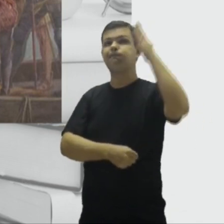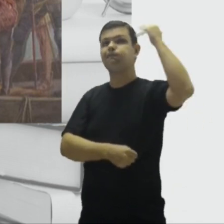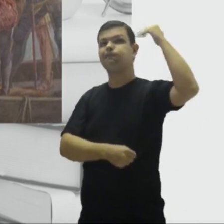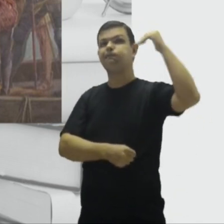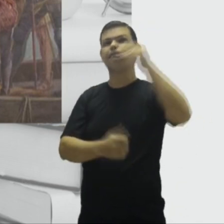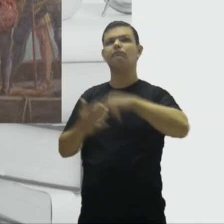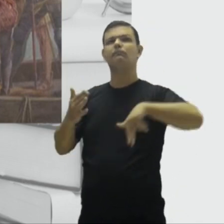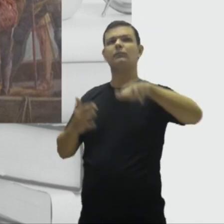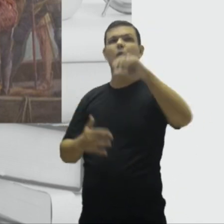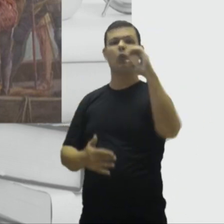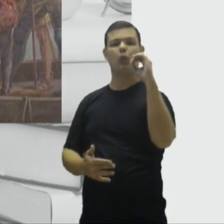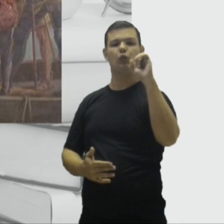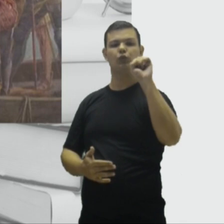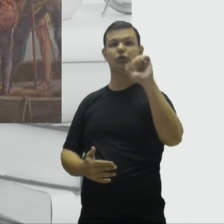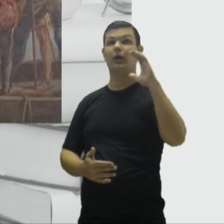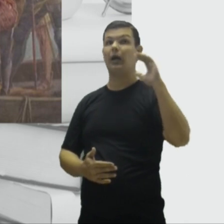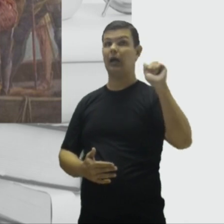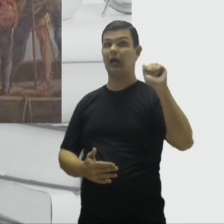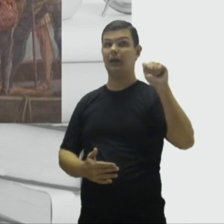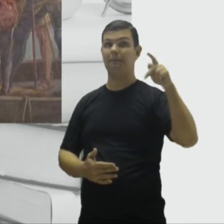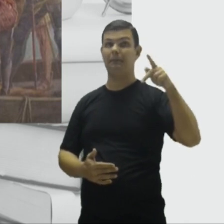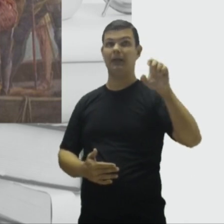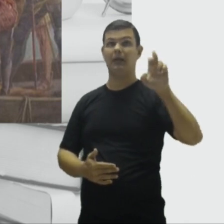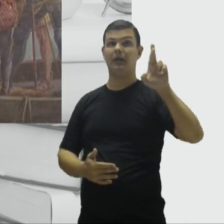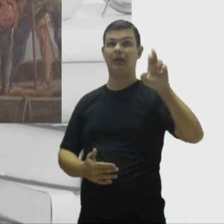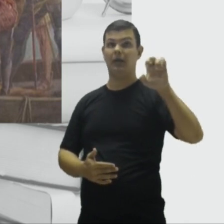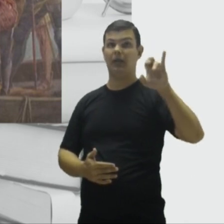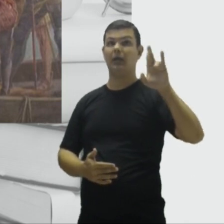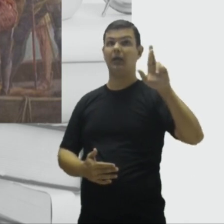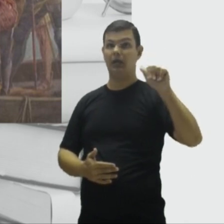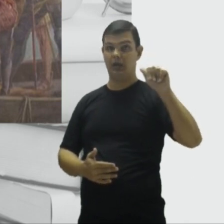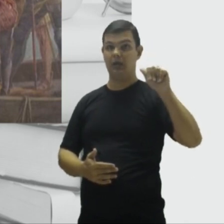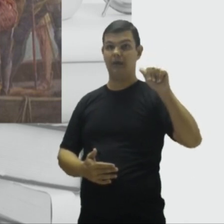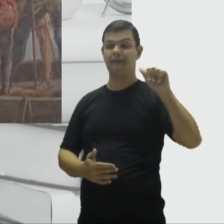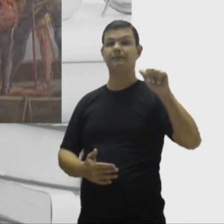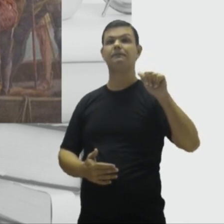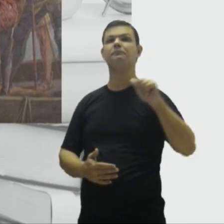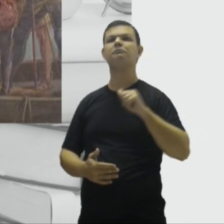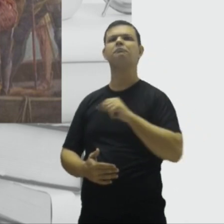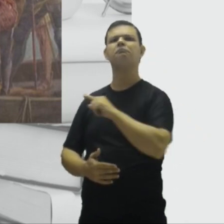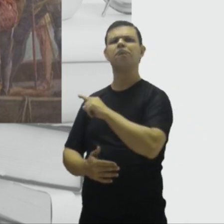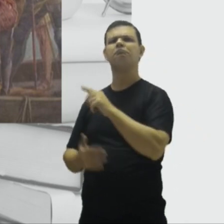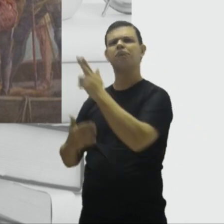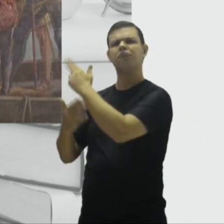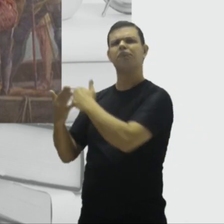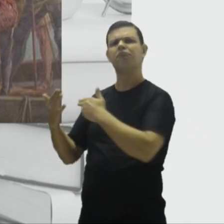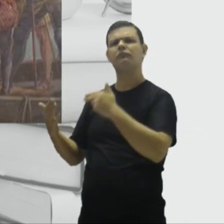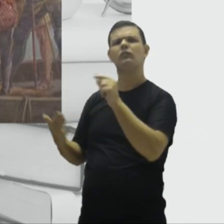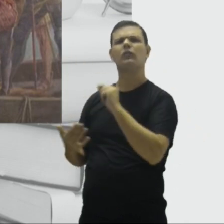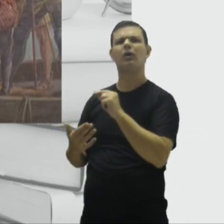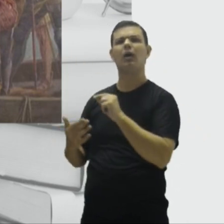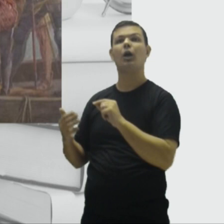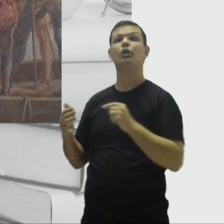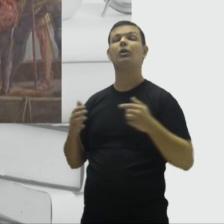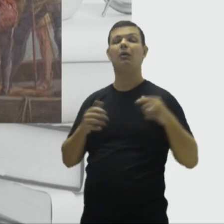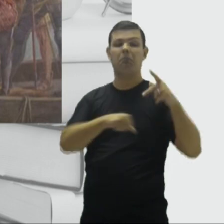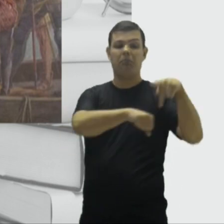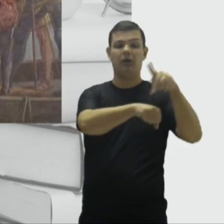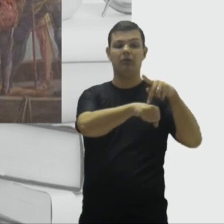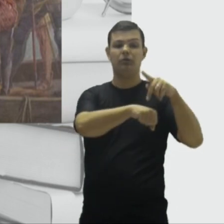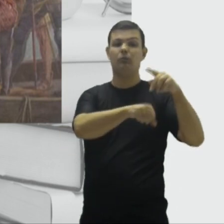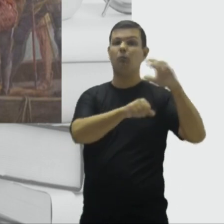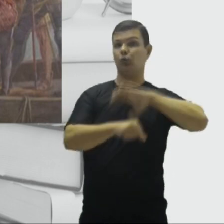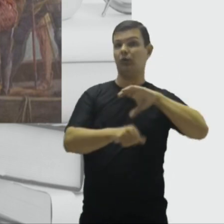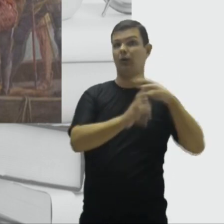famosíssimo chamado Oscar Pereira. Tá? Essa pintura ela demonstra a chegada dos portugueses ao